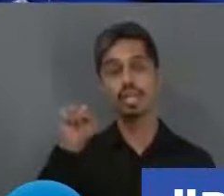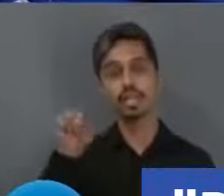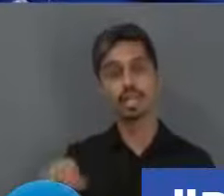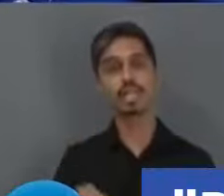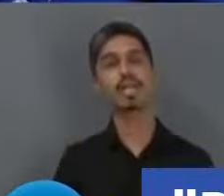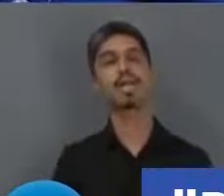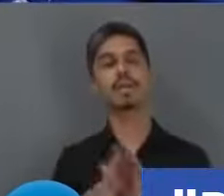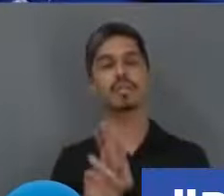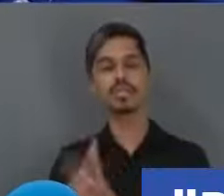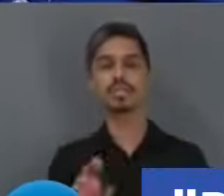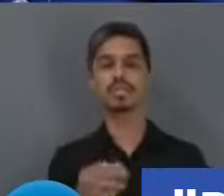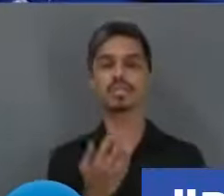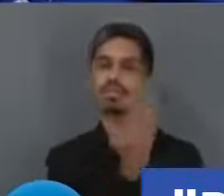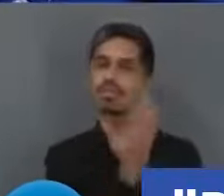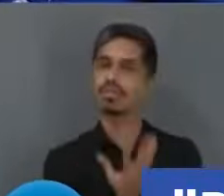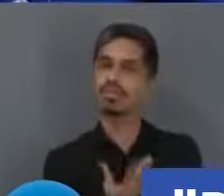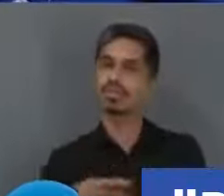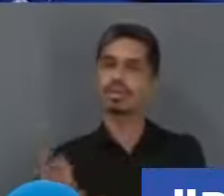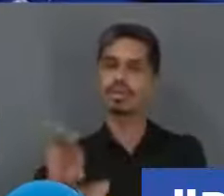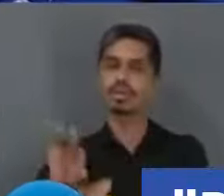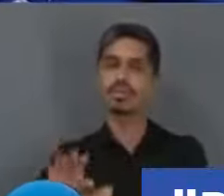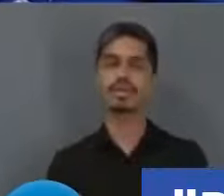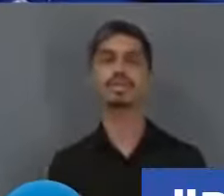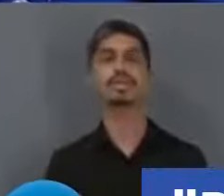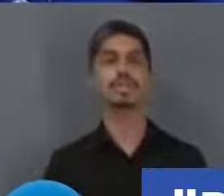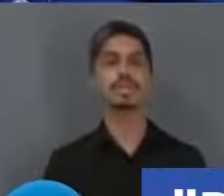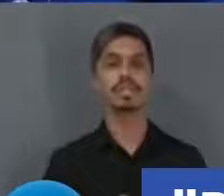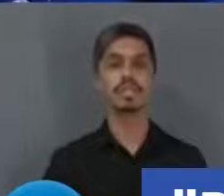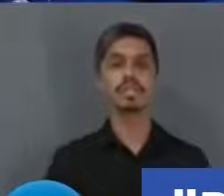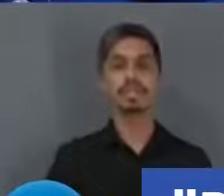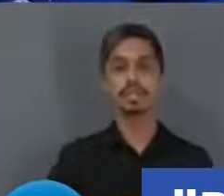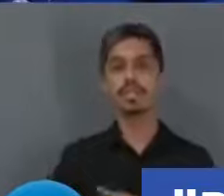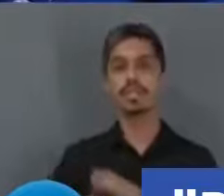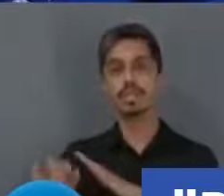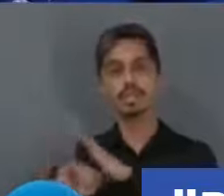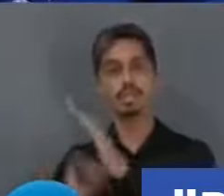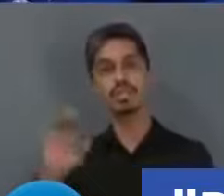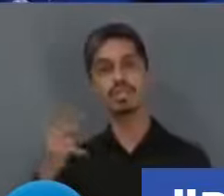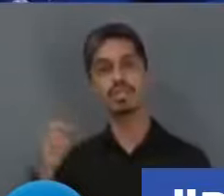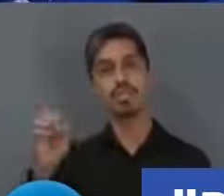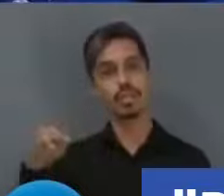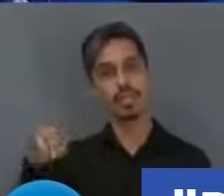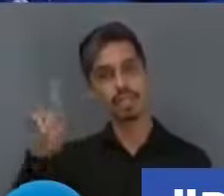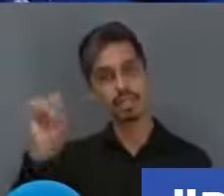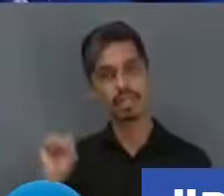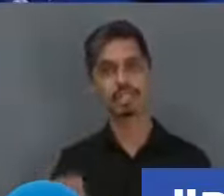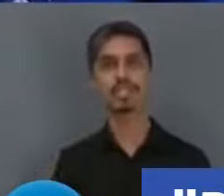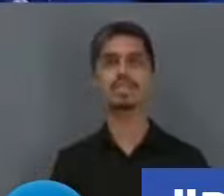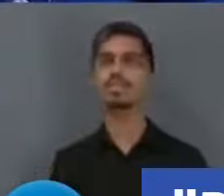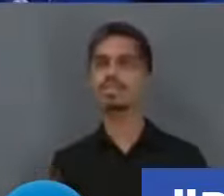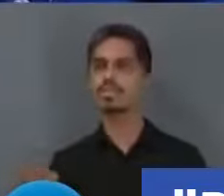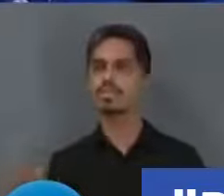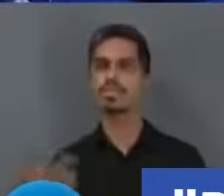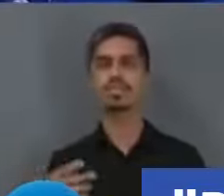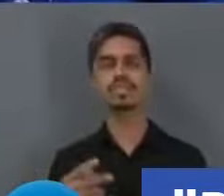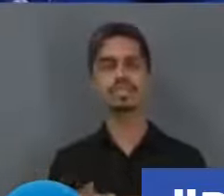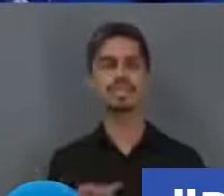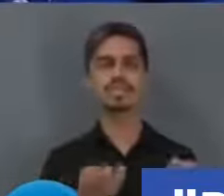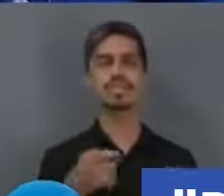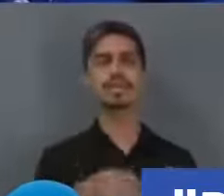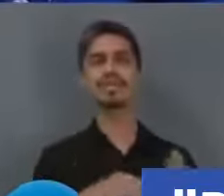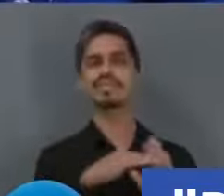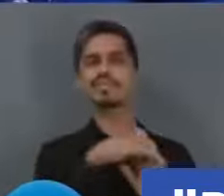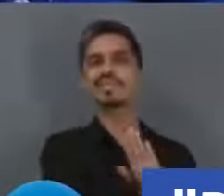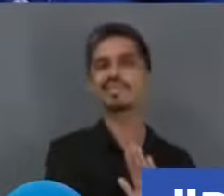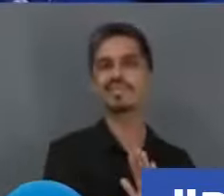aqui representando eh o Instituto Chico Mendes e na política ambiental nós tivemos verdadeira regressão na política